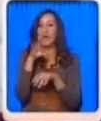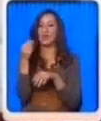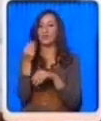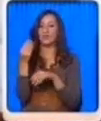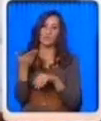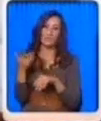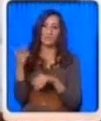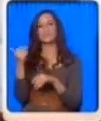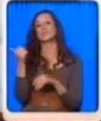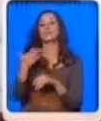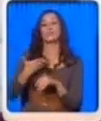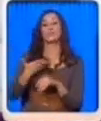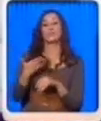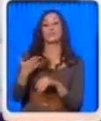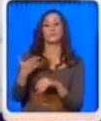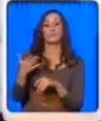sabe. É.